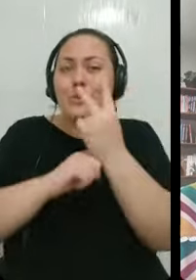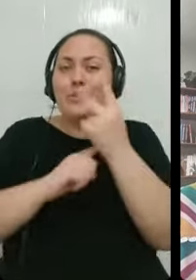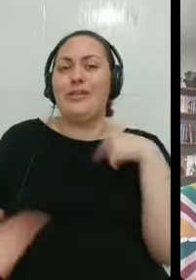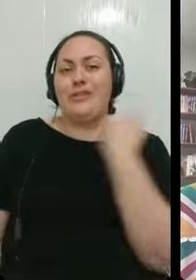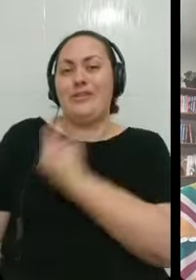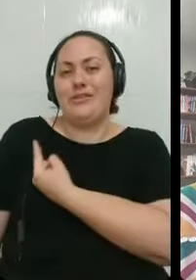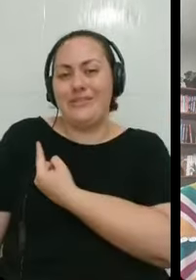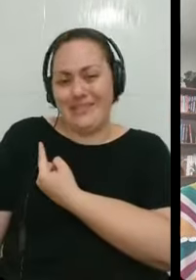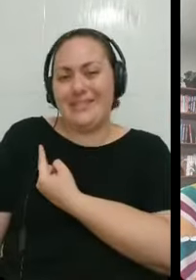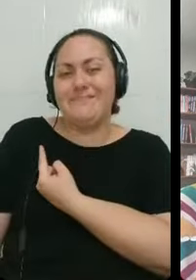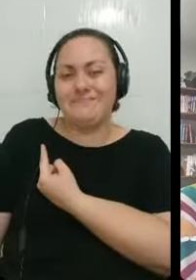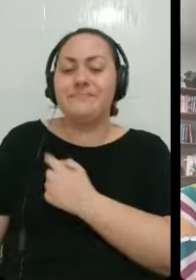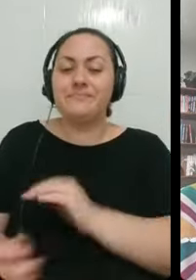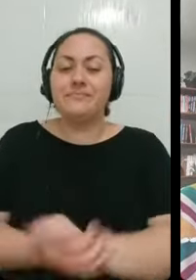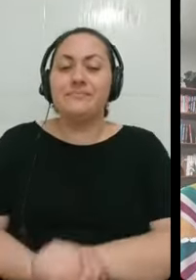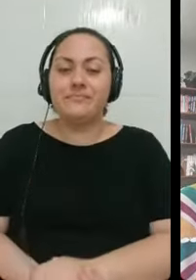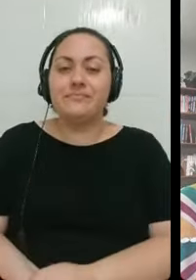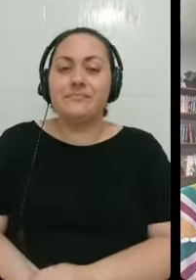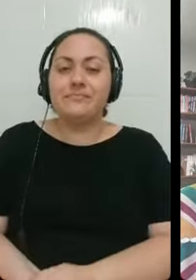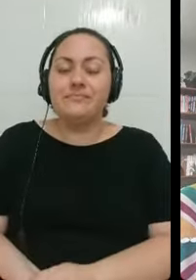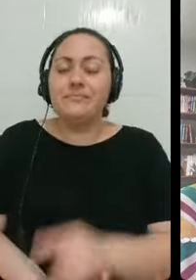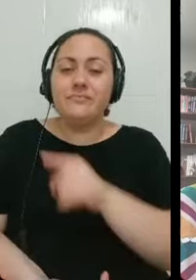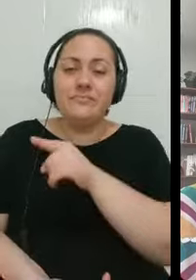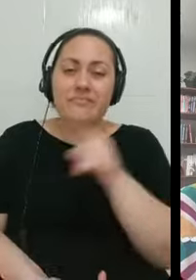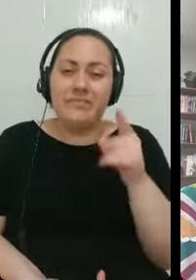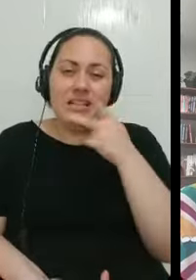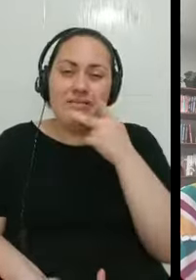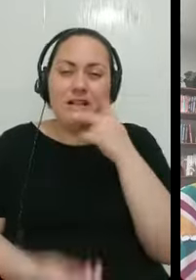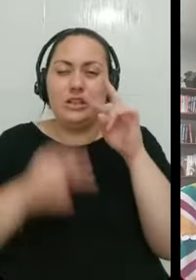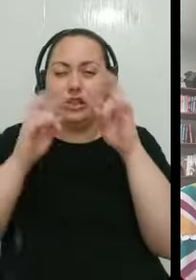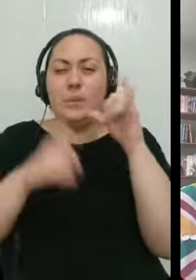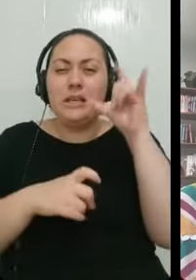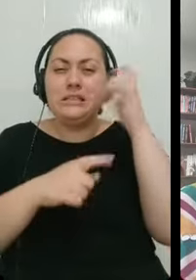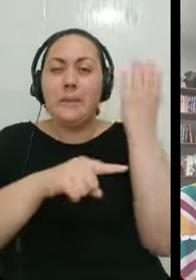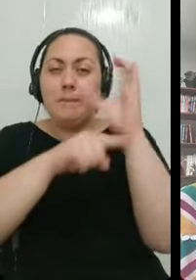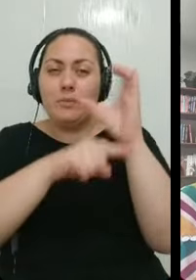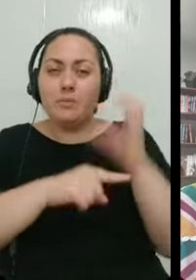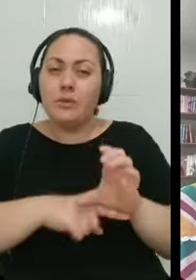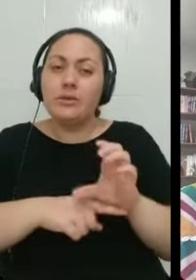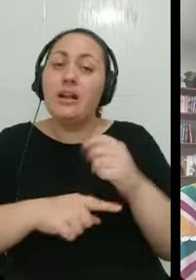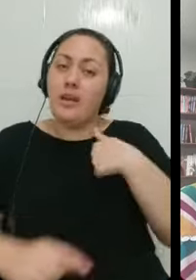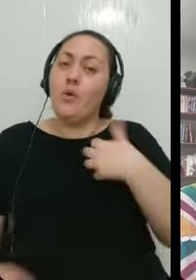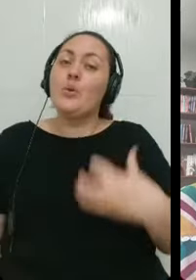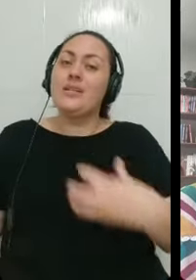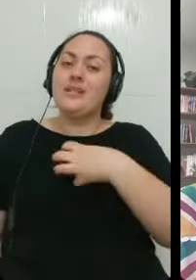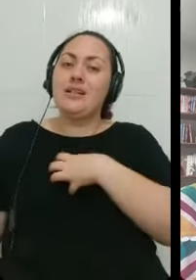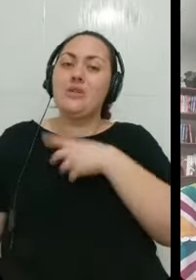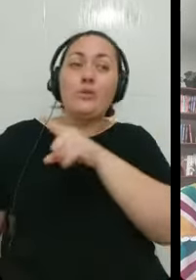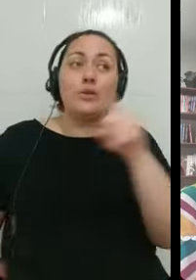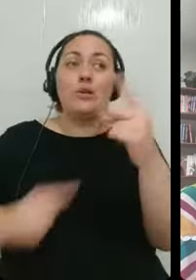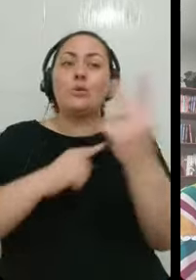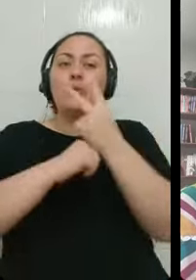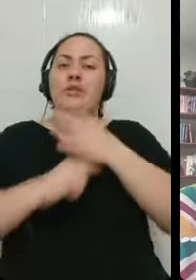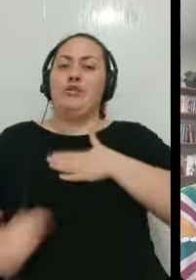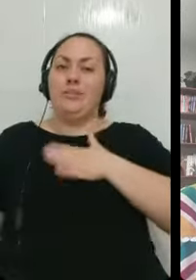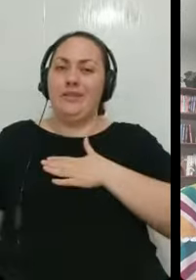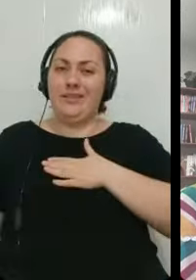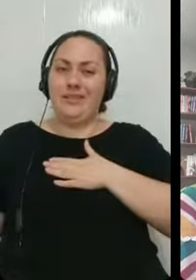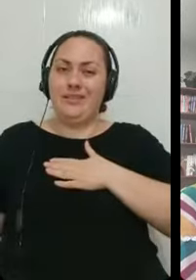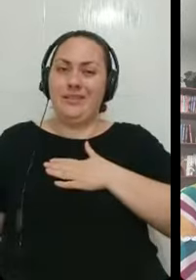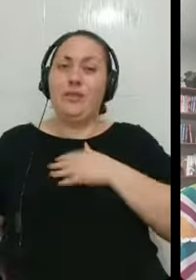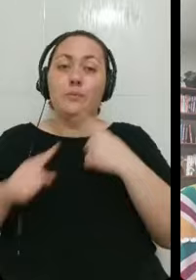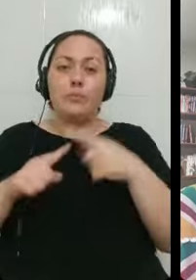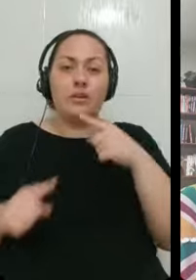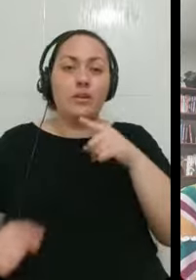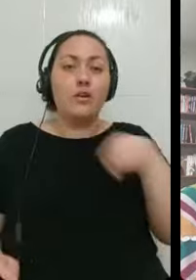acho que quando vocês falam do post, né, eu me sinto cuidada, né, cuidando da linguagem que